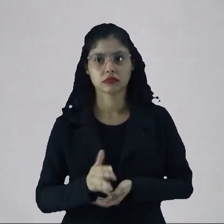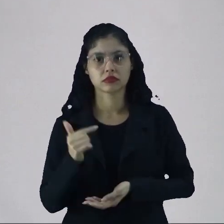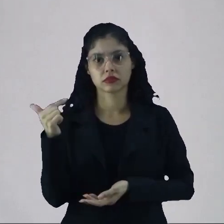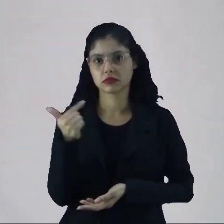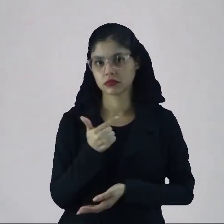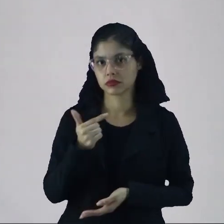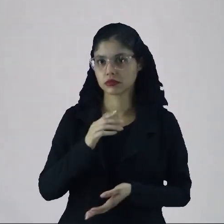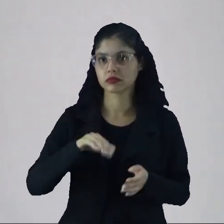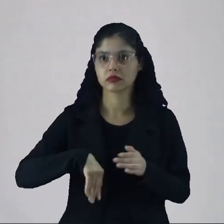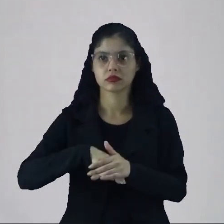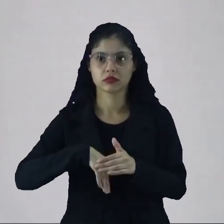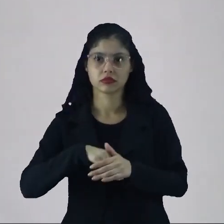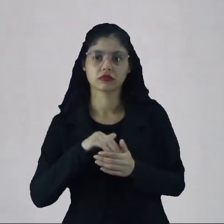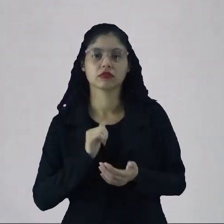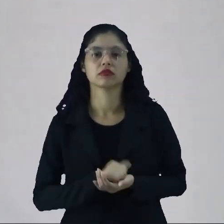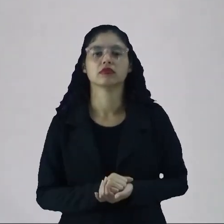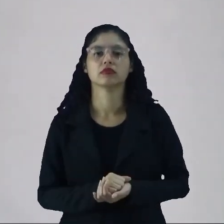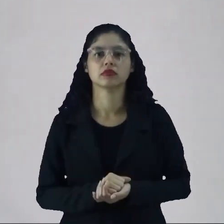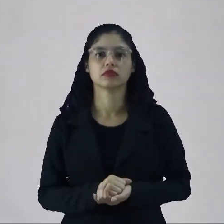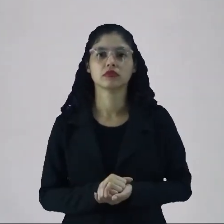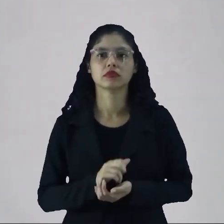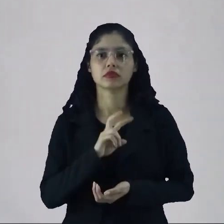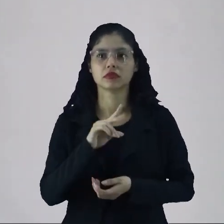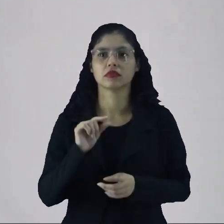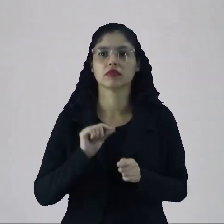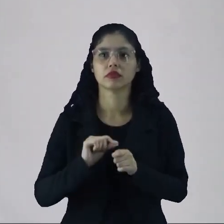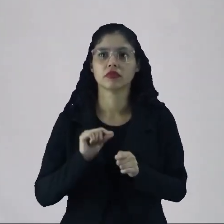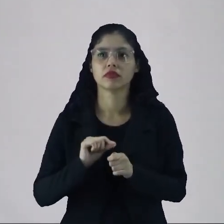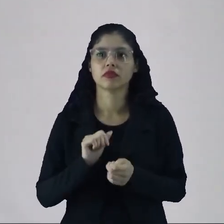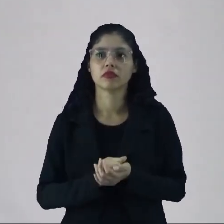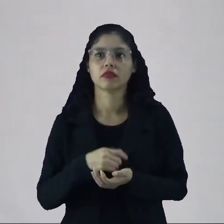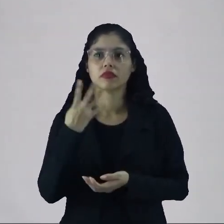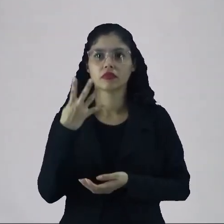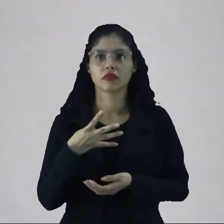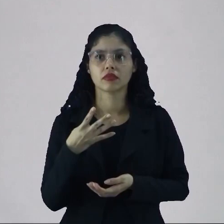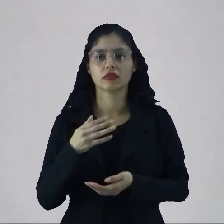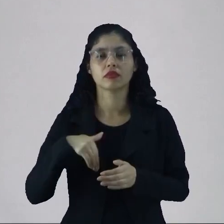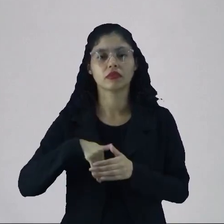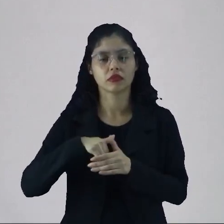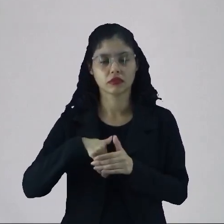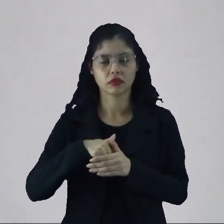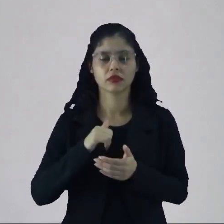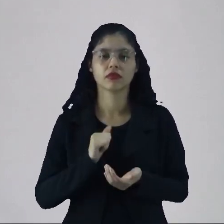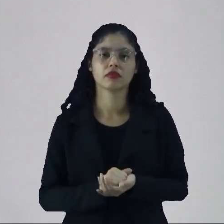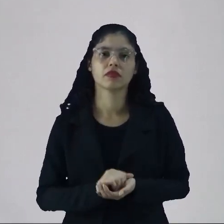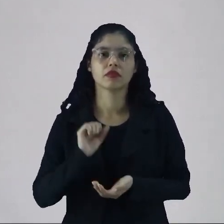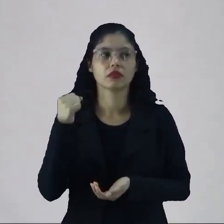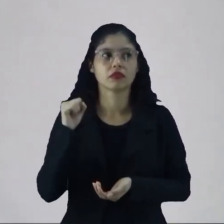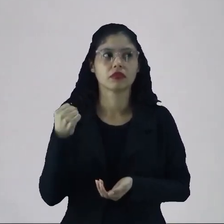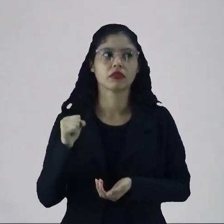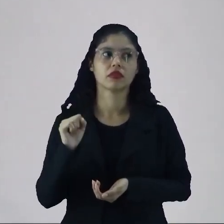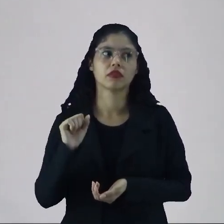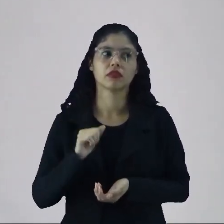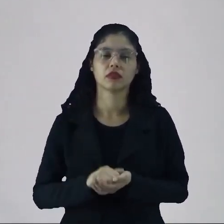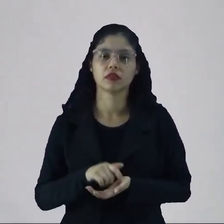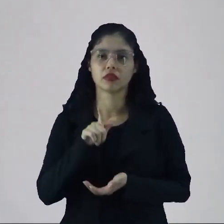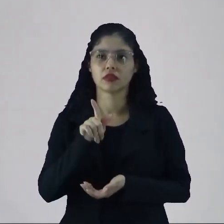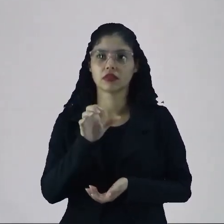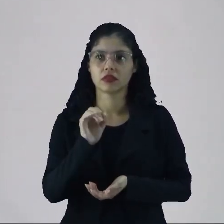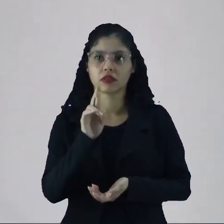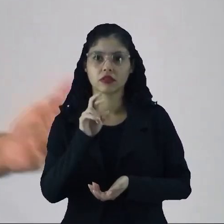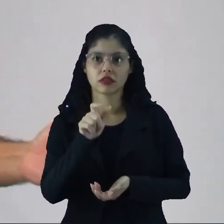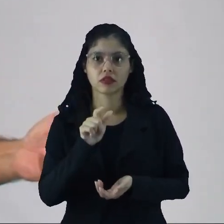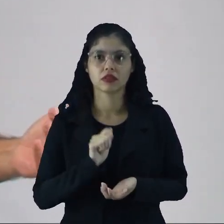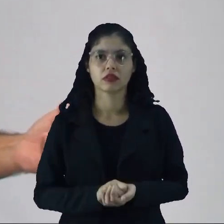no segundo jogo, tá? Que ele vai fazer lá 4 jogos. Aí ele fez 8 gols. Mas será